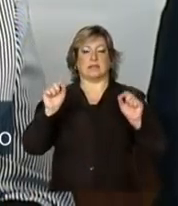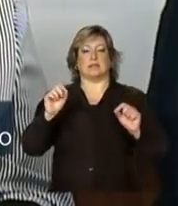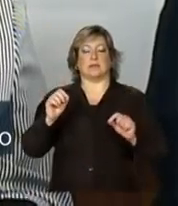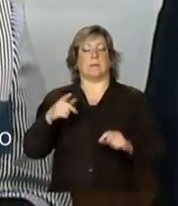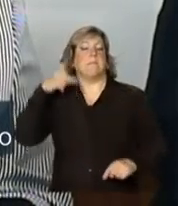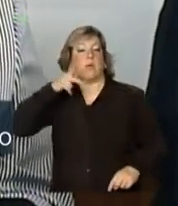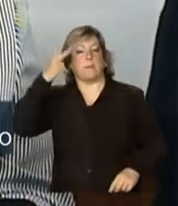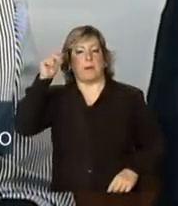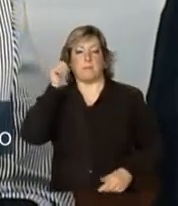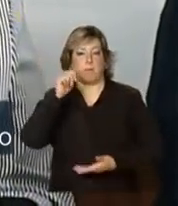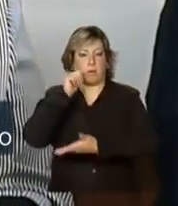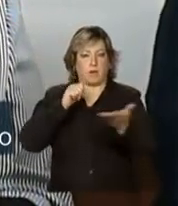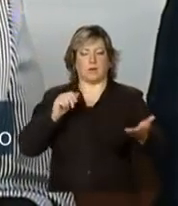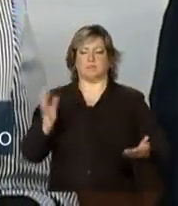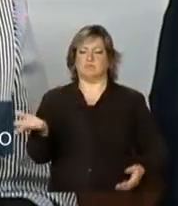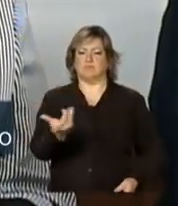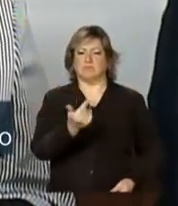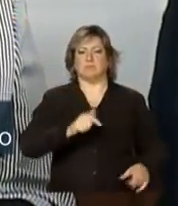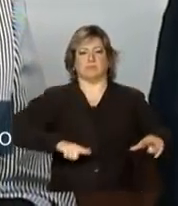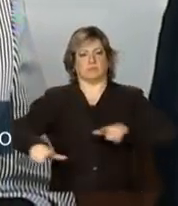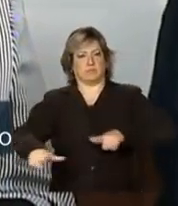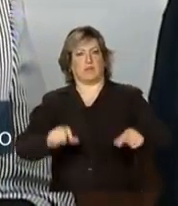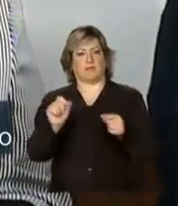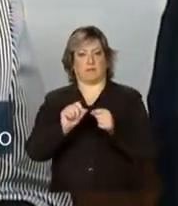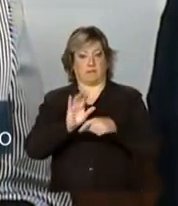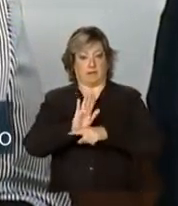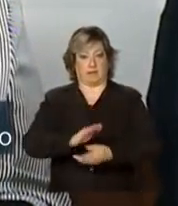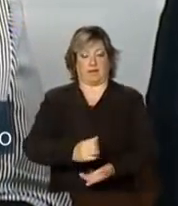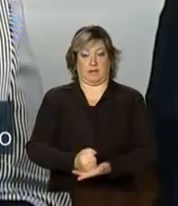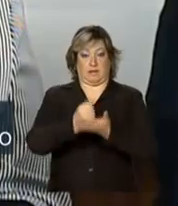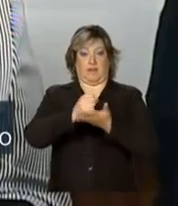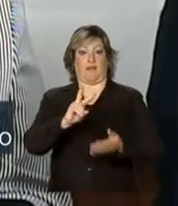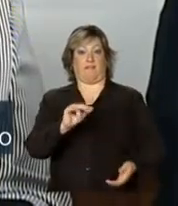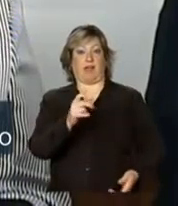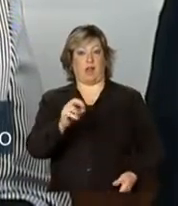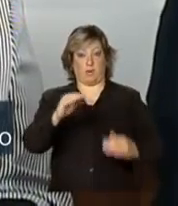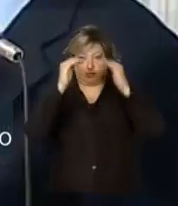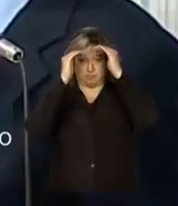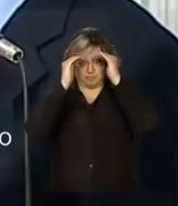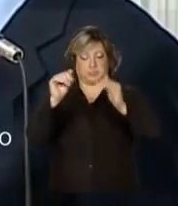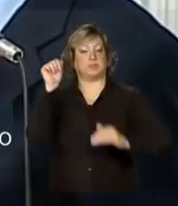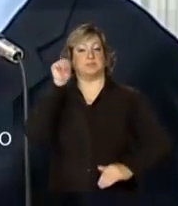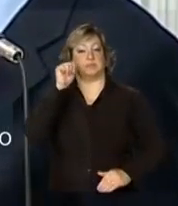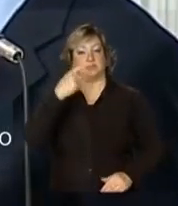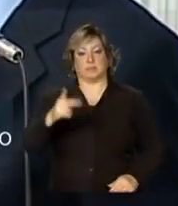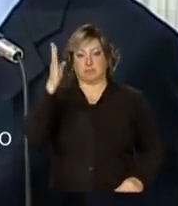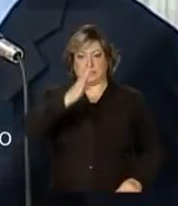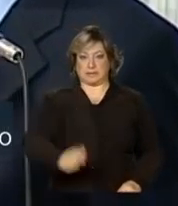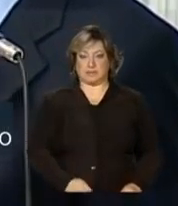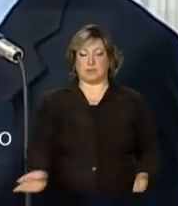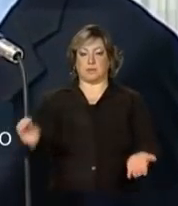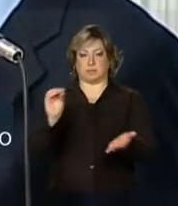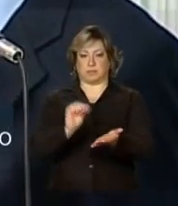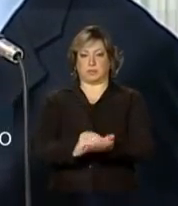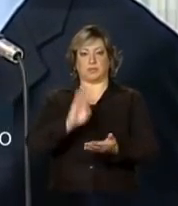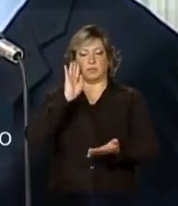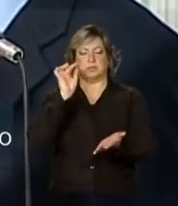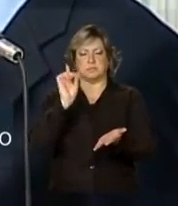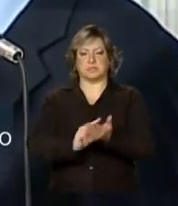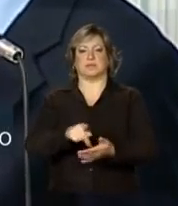extraordinárias ações que vêm sendo desenvolvidas na valorização da mulher brasileira, colocando-a efetivamente na liderança